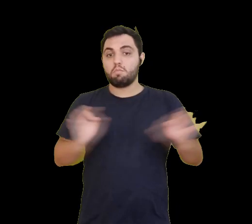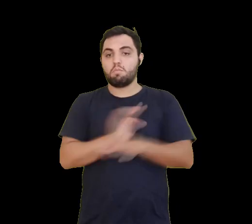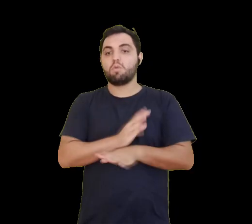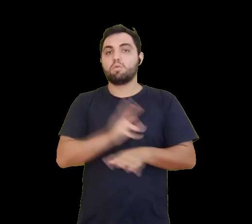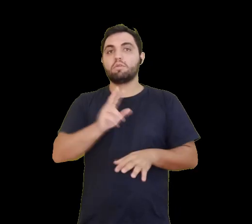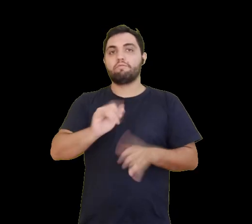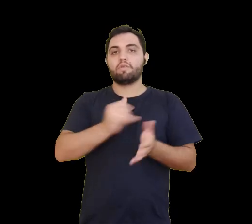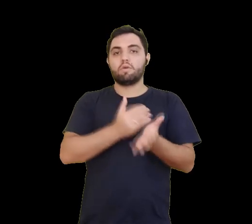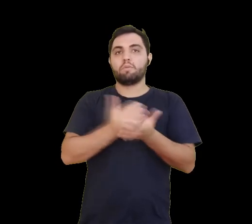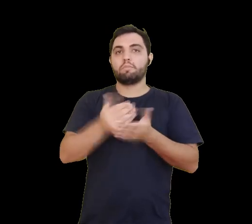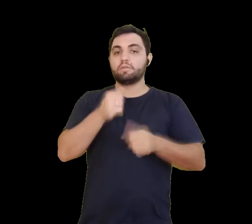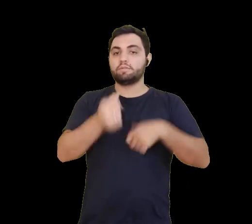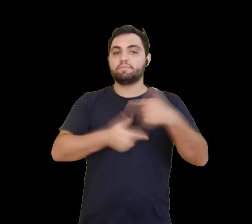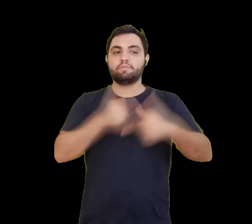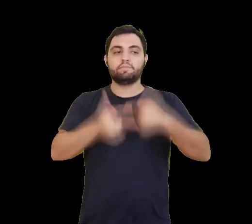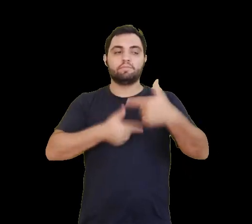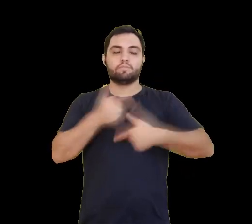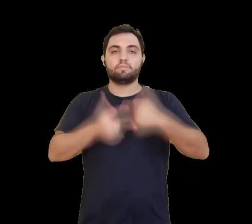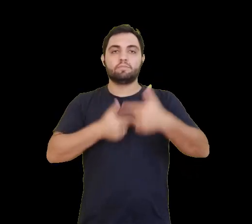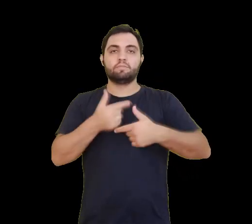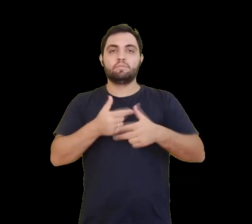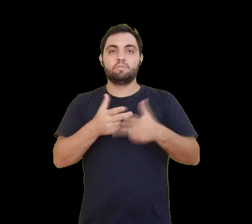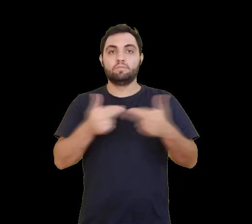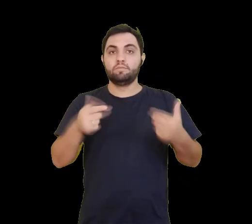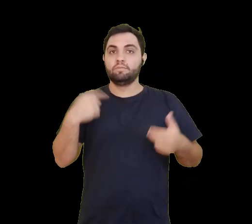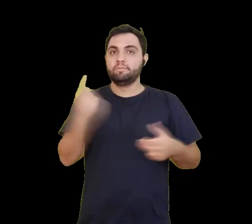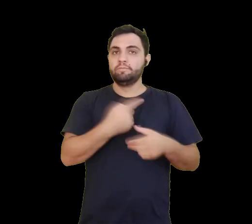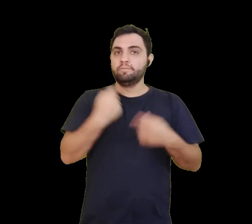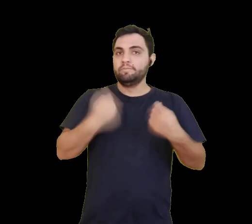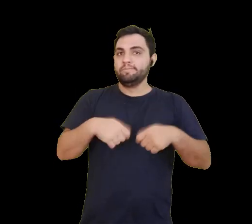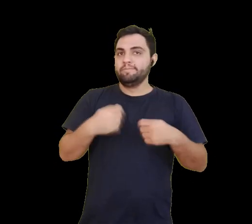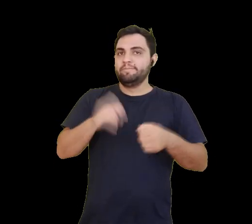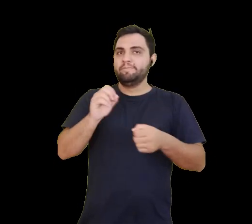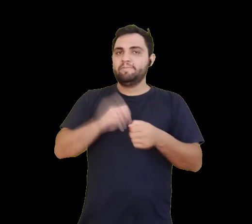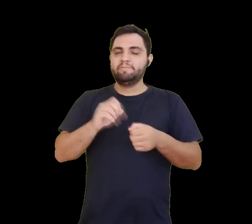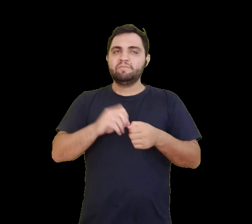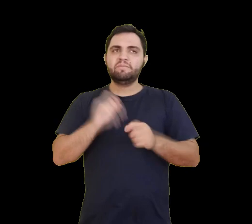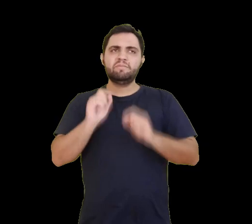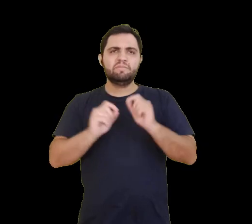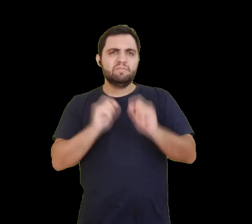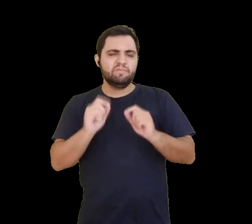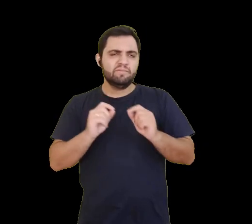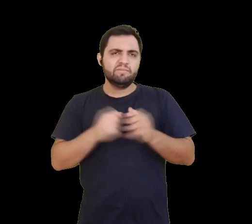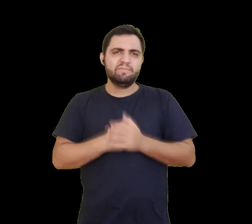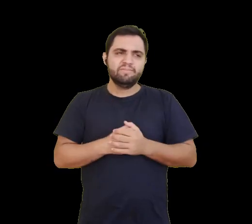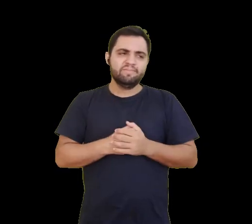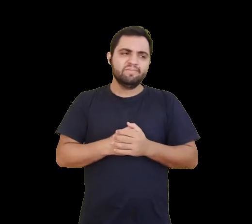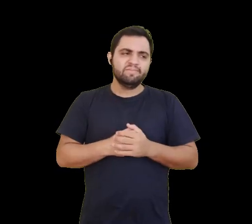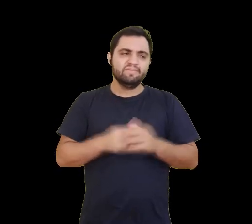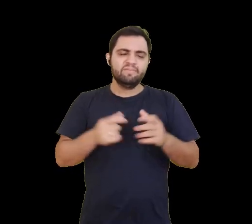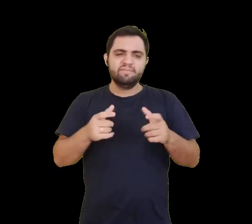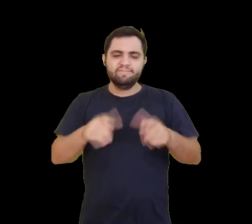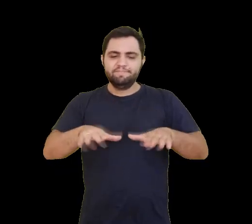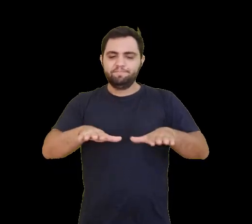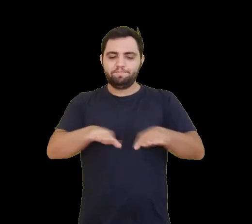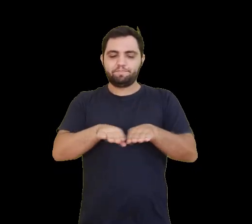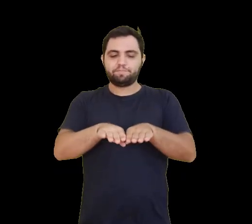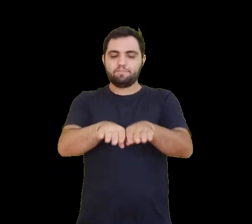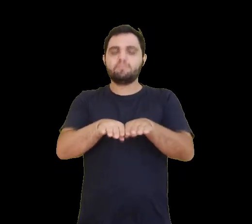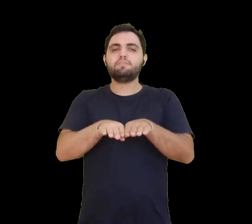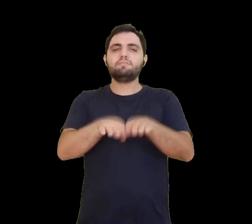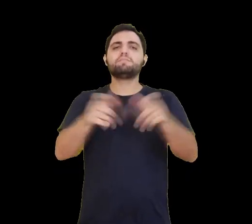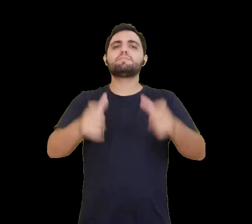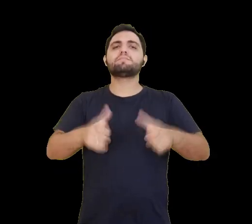começar a trabalhar. Uma das coisas que nós temos que fazer é o posicionamento da mesa, ou seja, essa